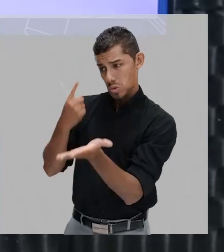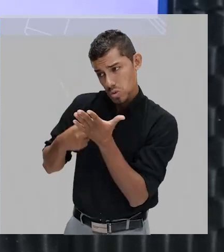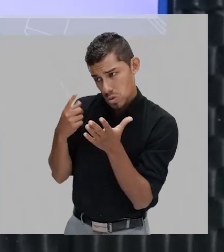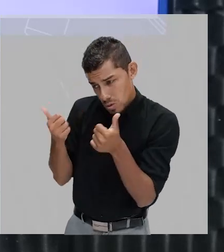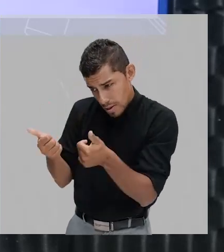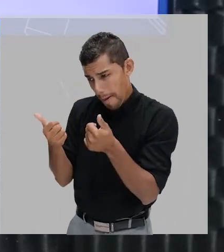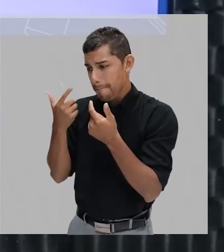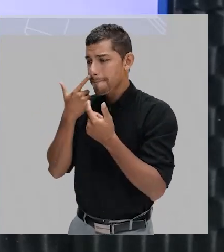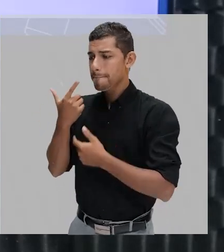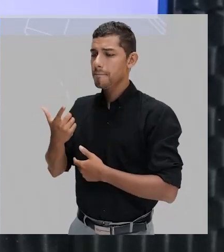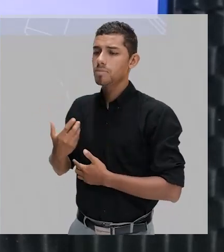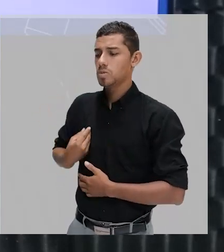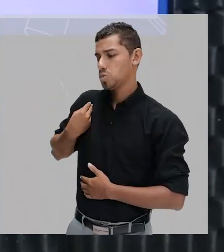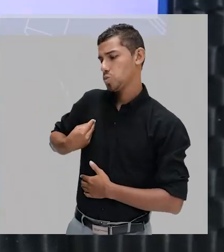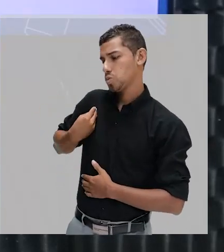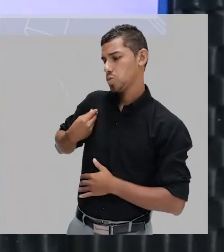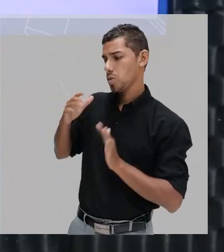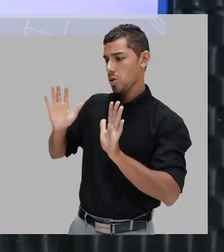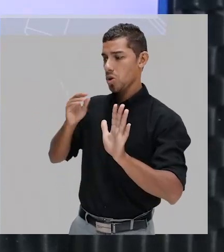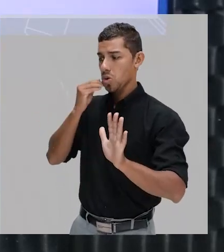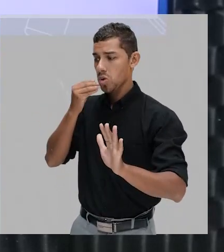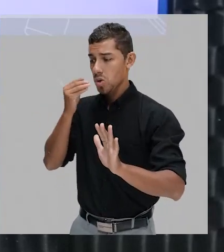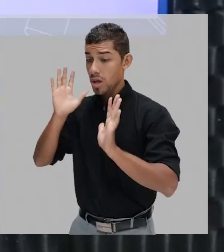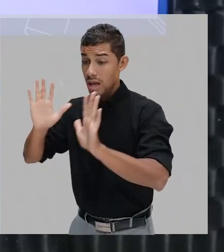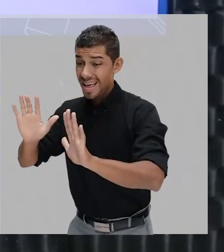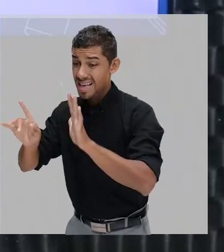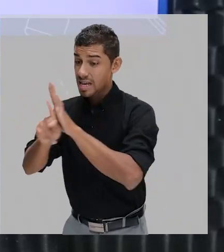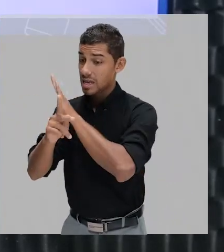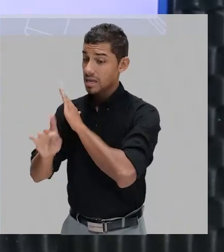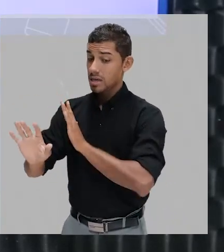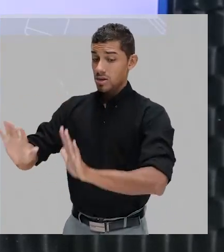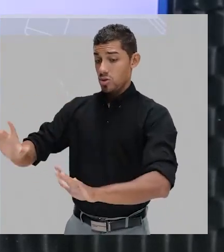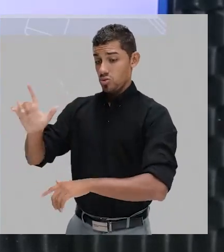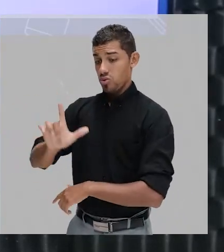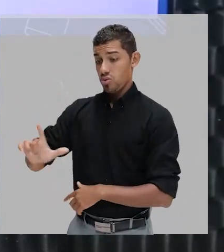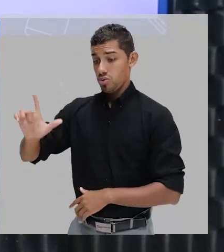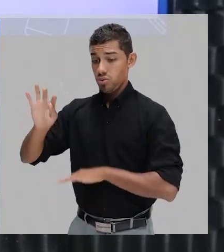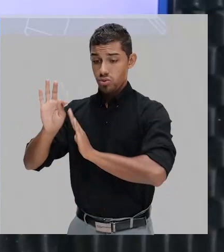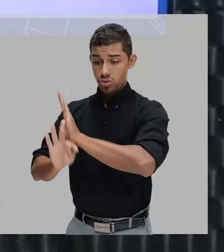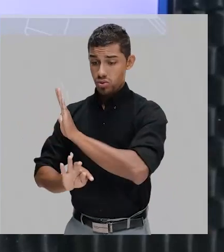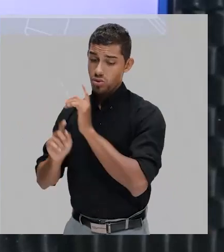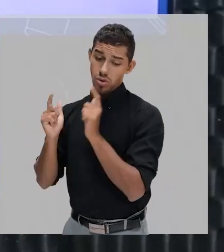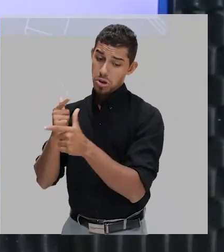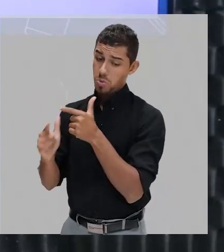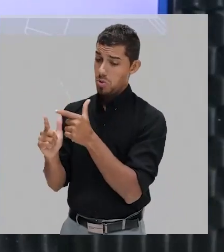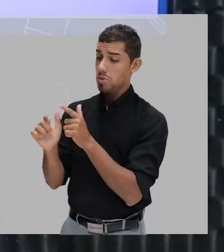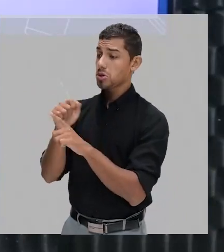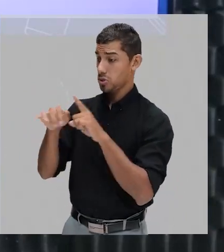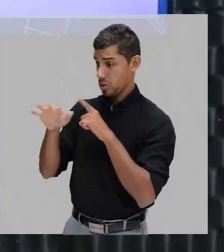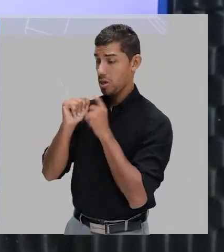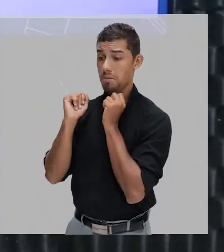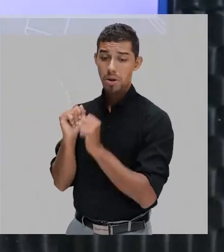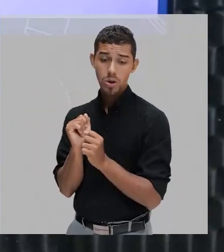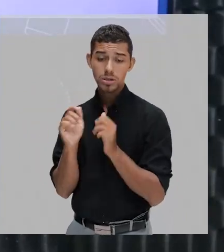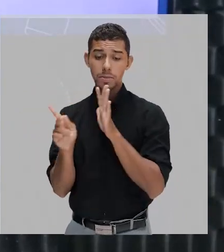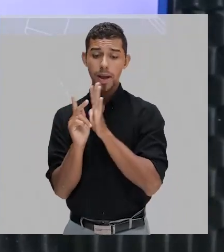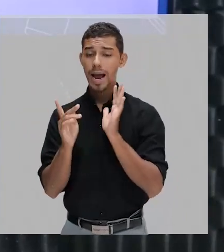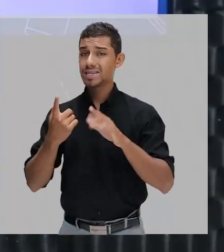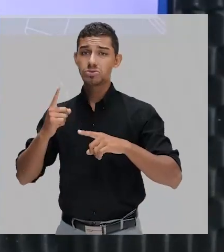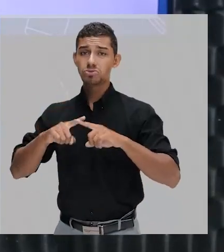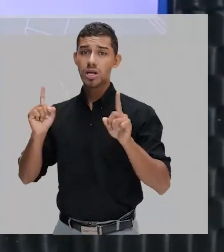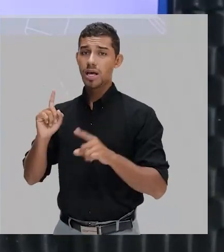realidade. Posso tratar na literatura, nos textos literários, de problemas sociais? Posso, mas não é